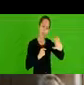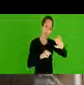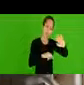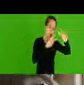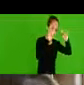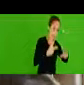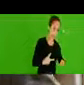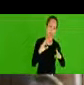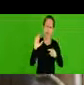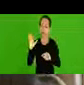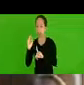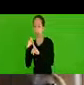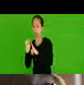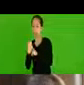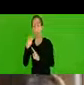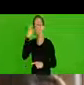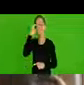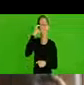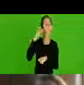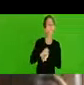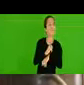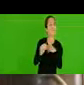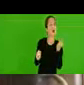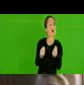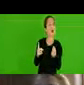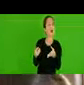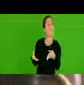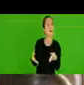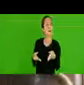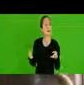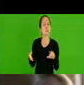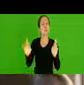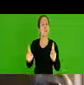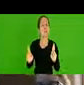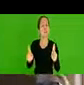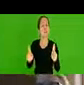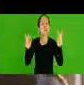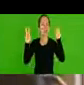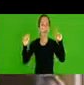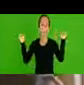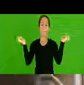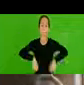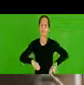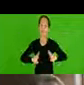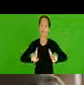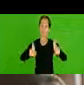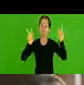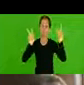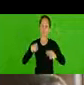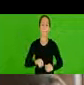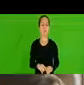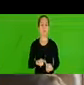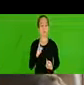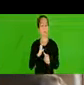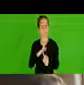um outro percurso, uma outra possibilidade, se afirmar enquanto campo do conhecimento, né,